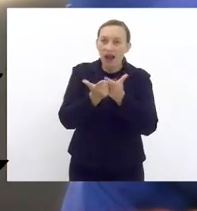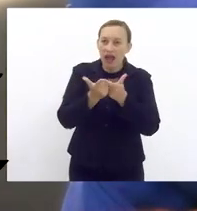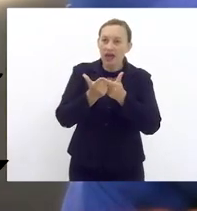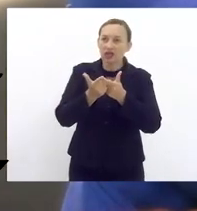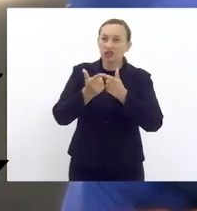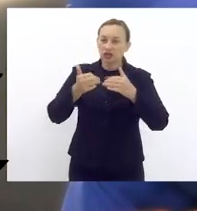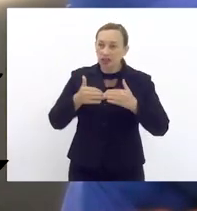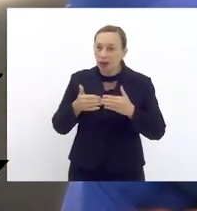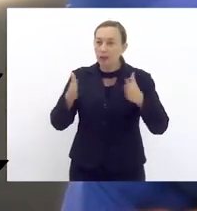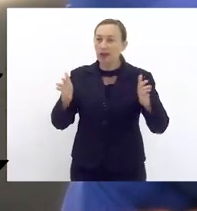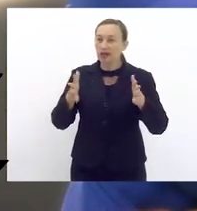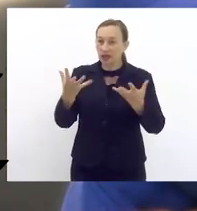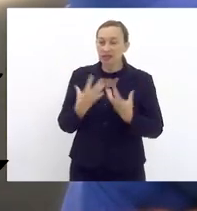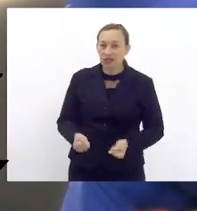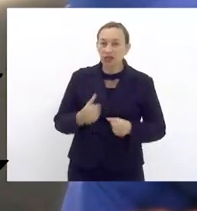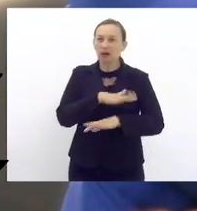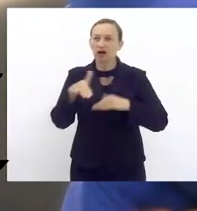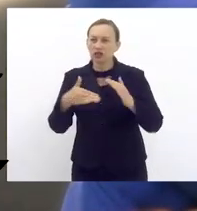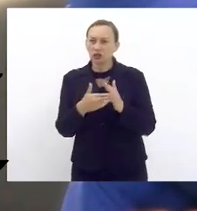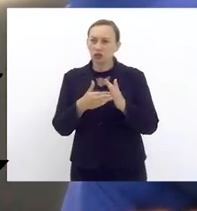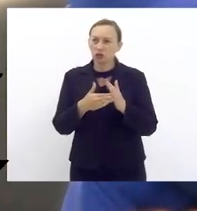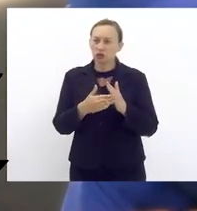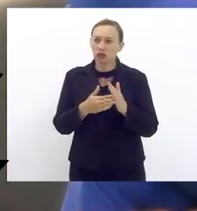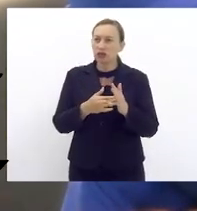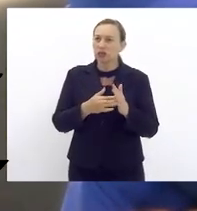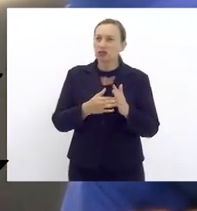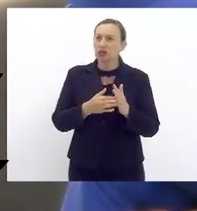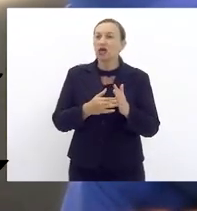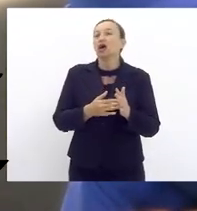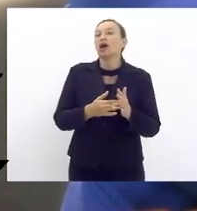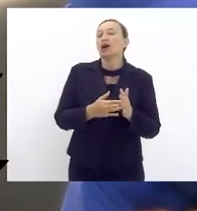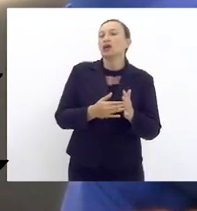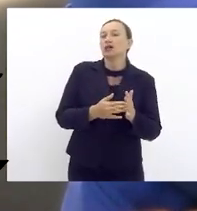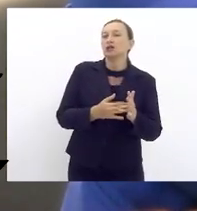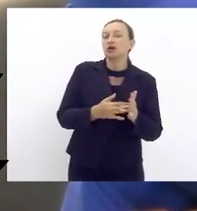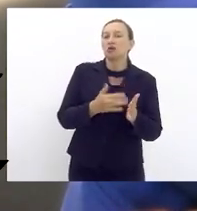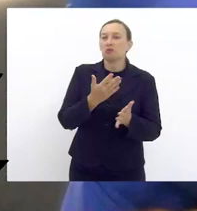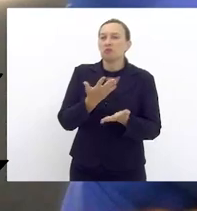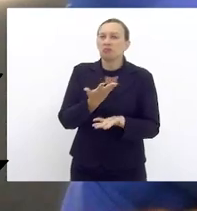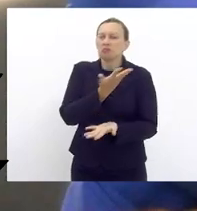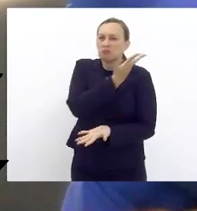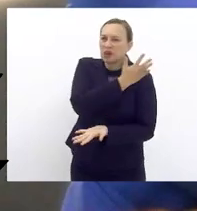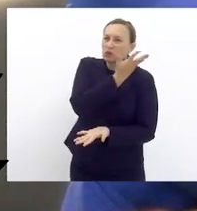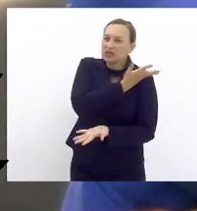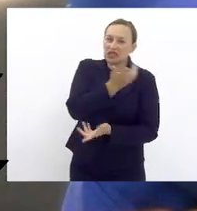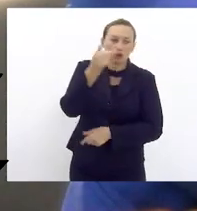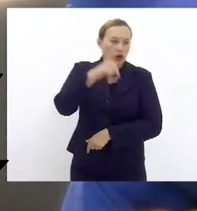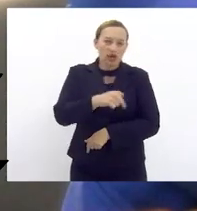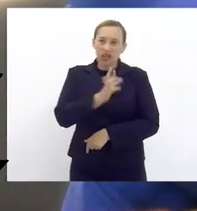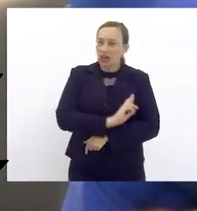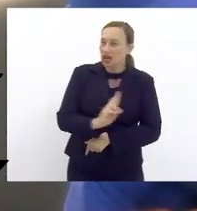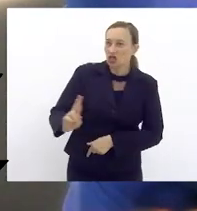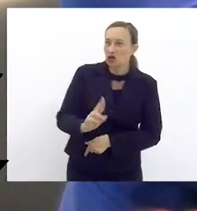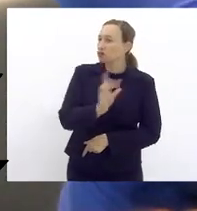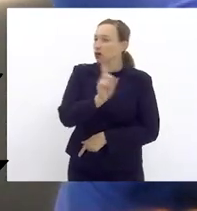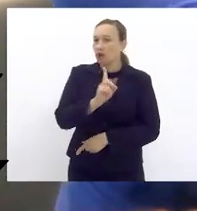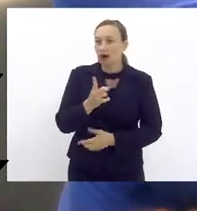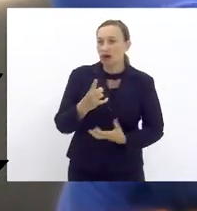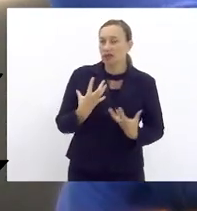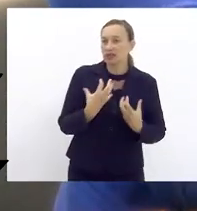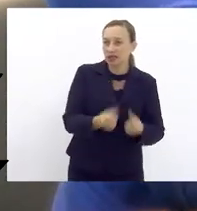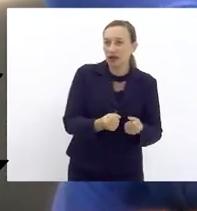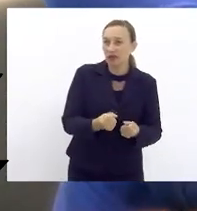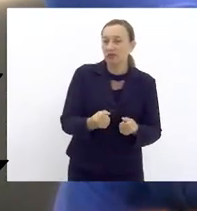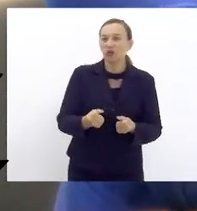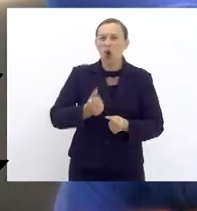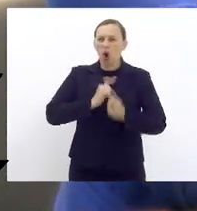abertas e sempre aceitamos a todos intolerância realmente não vai existir aqui de nenhum dos lados como mim que falou ódio não